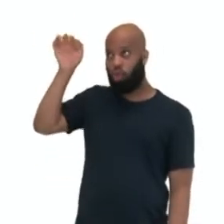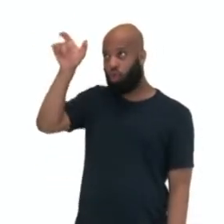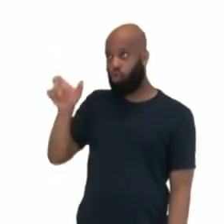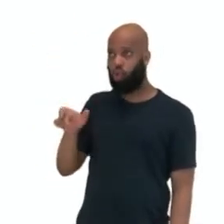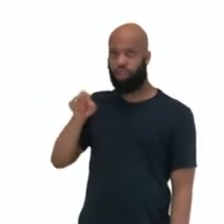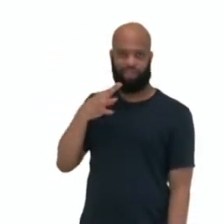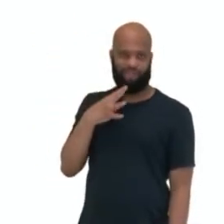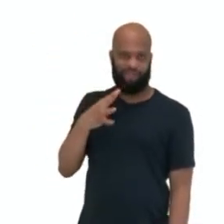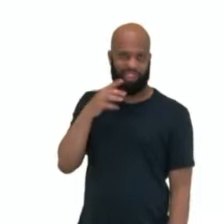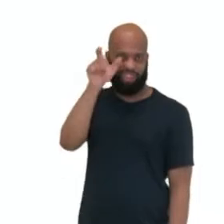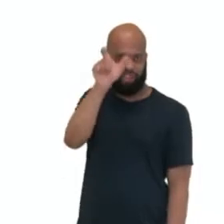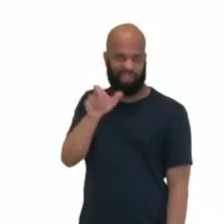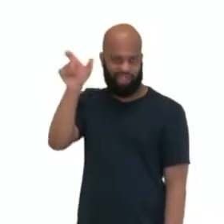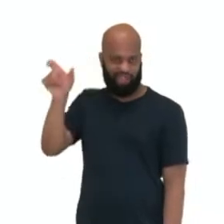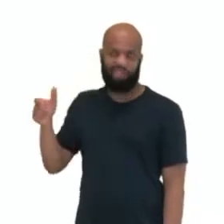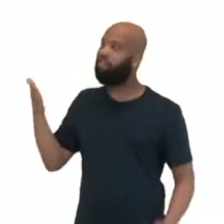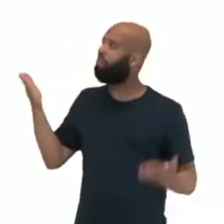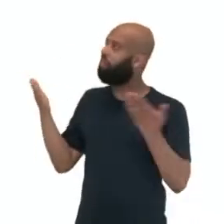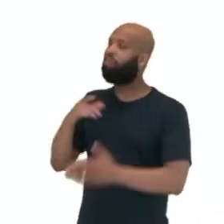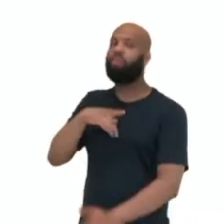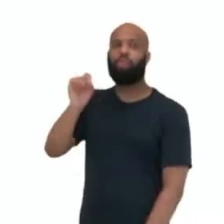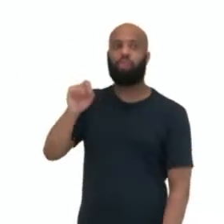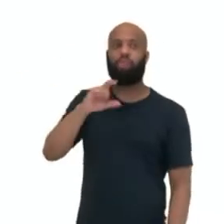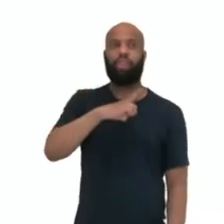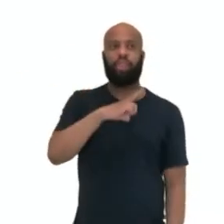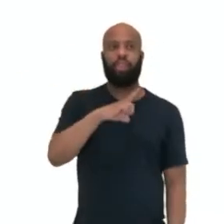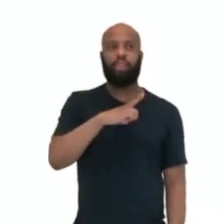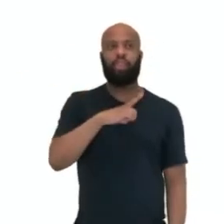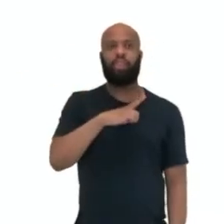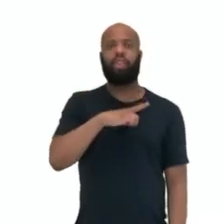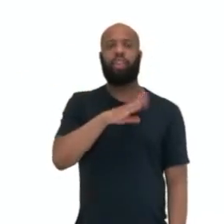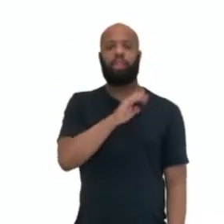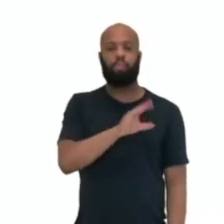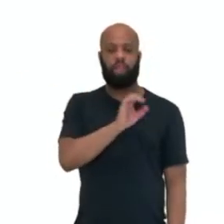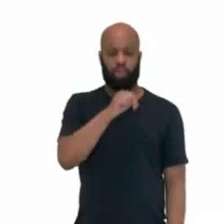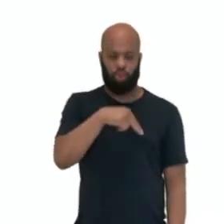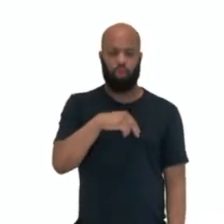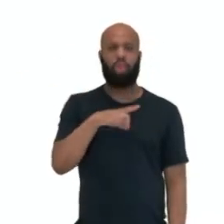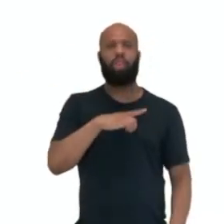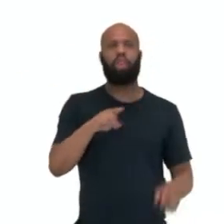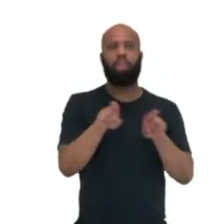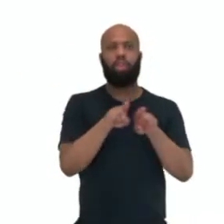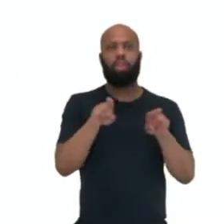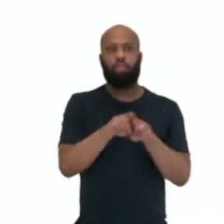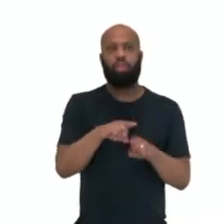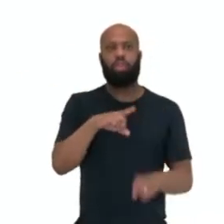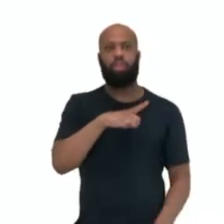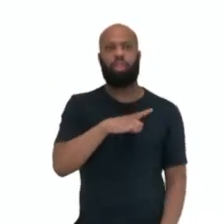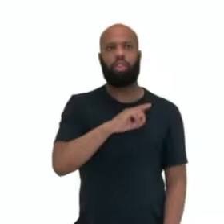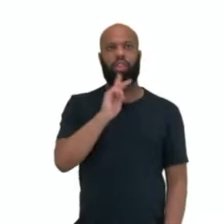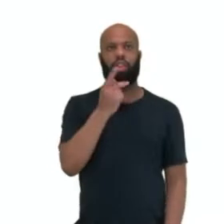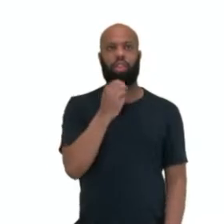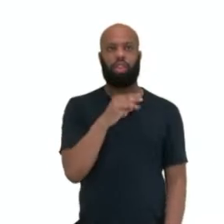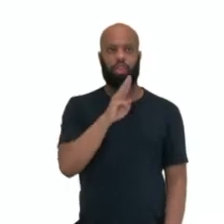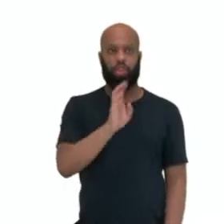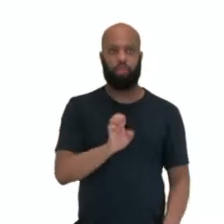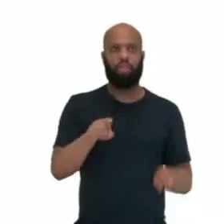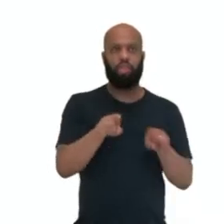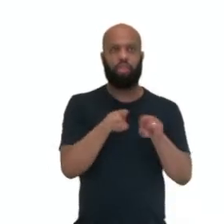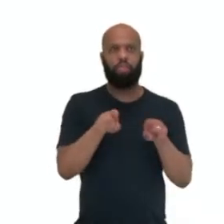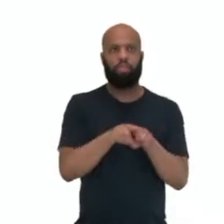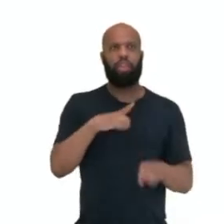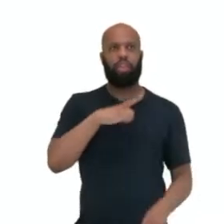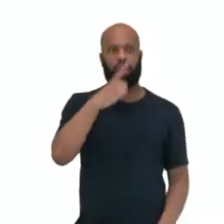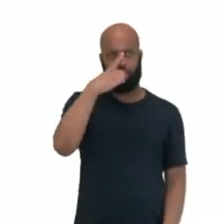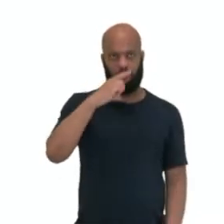conhecem essas figuras? Aqui nós temos Francis Bacon, David Hume, George Berkeley,